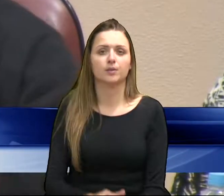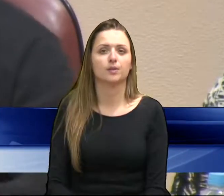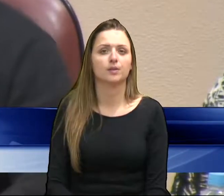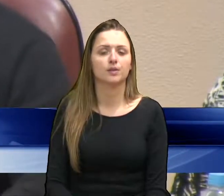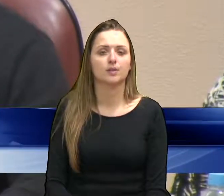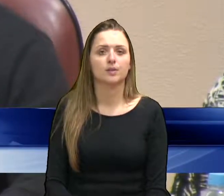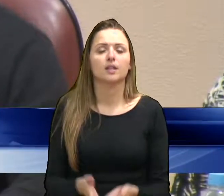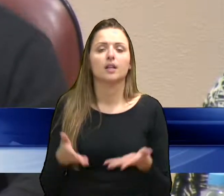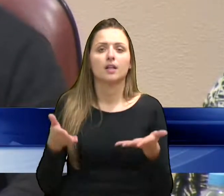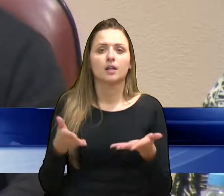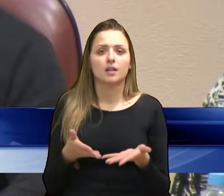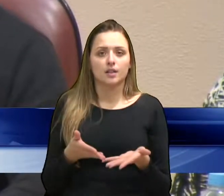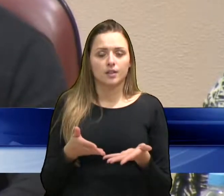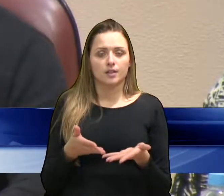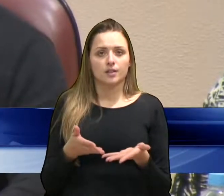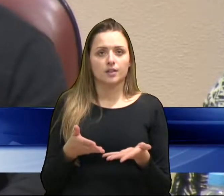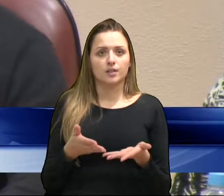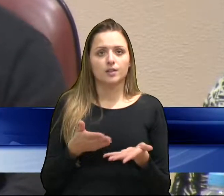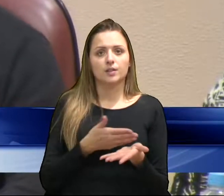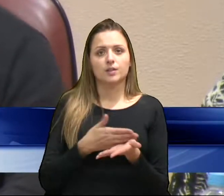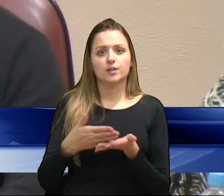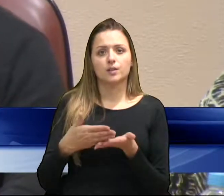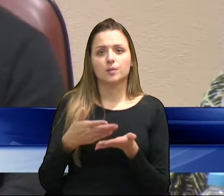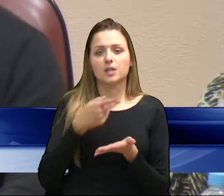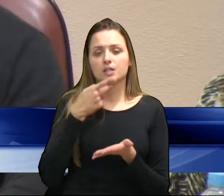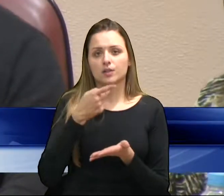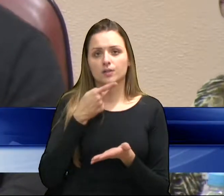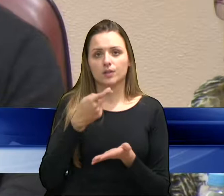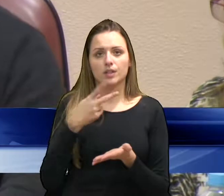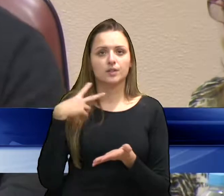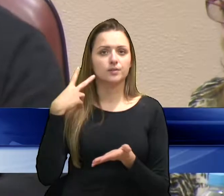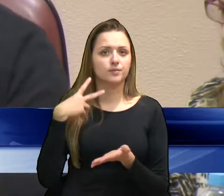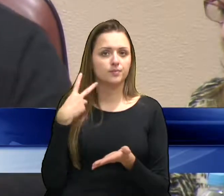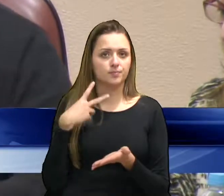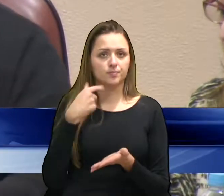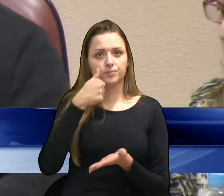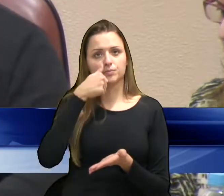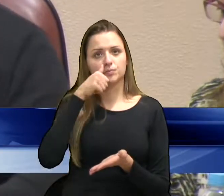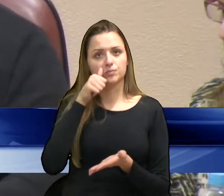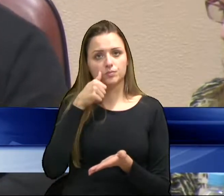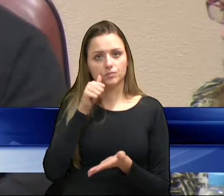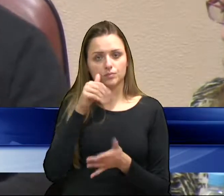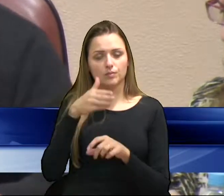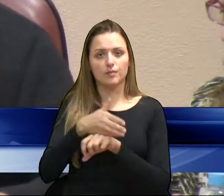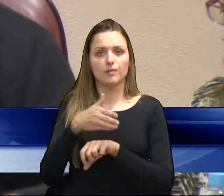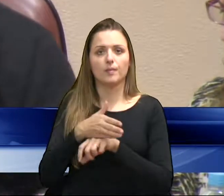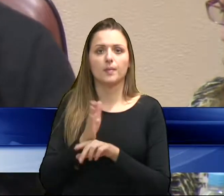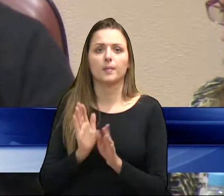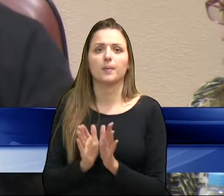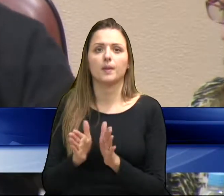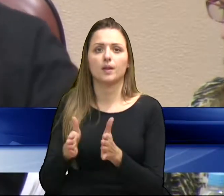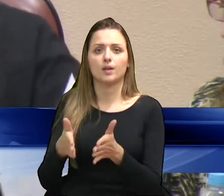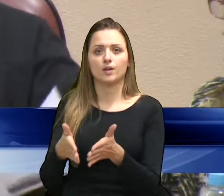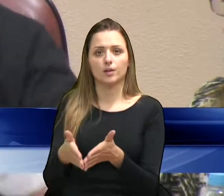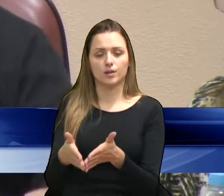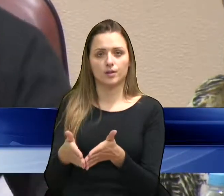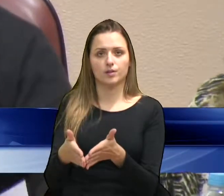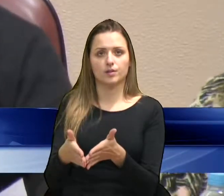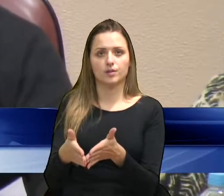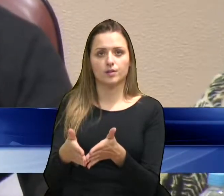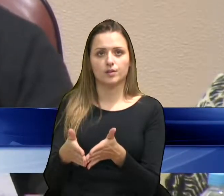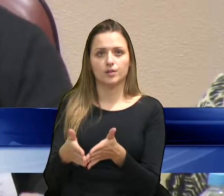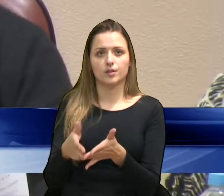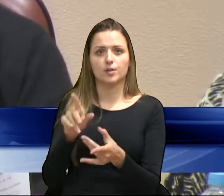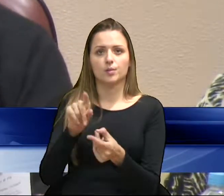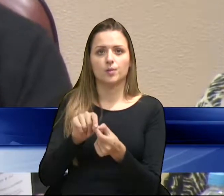Então, de imediato, eu passo aqui a palavra à vereadora Paula Iores, que faz parte da comissão, para que